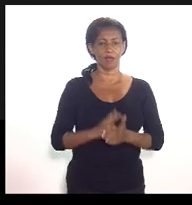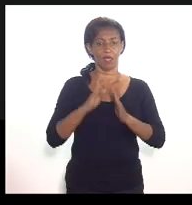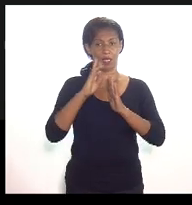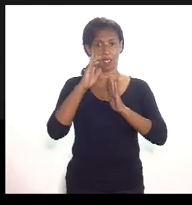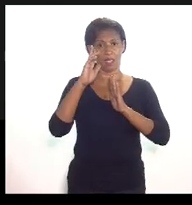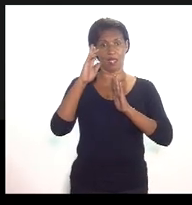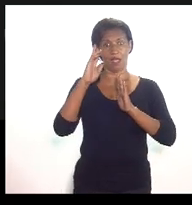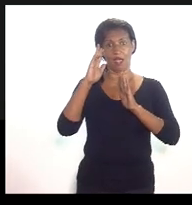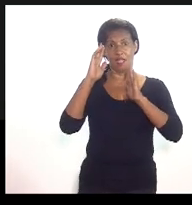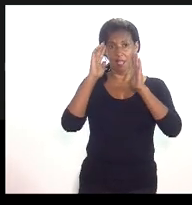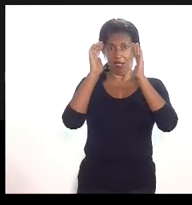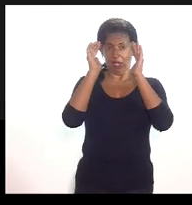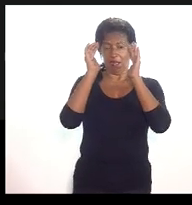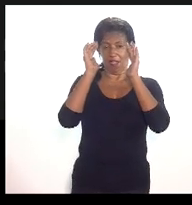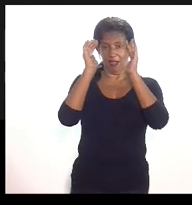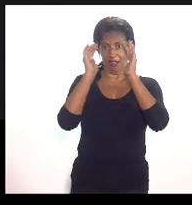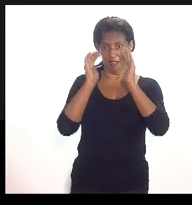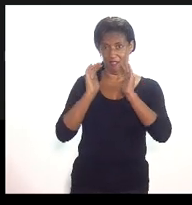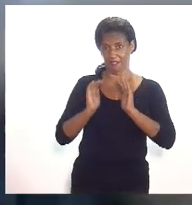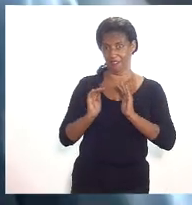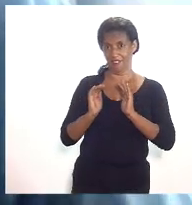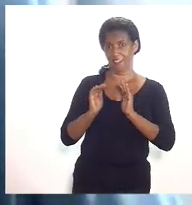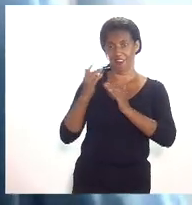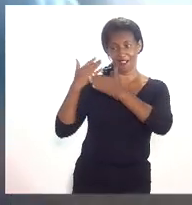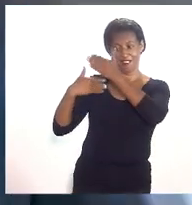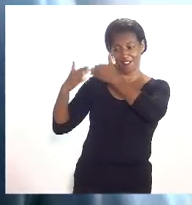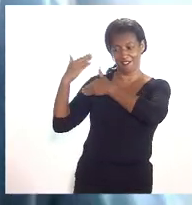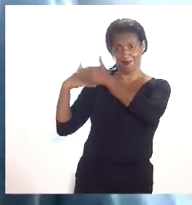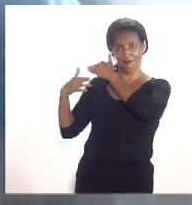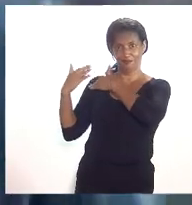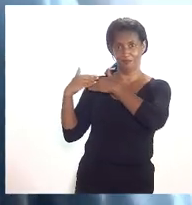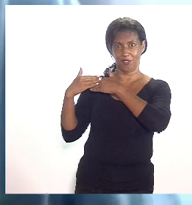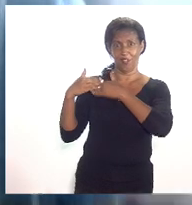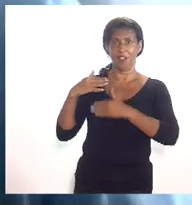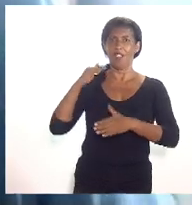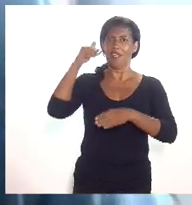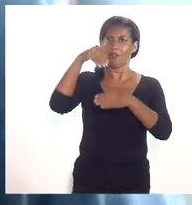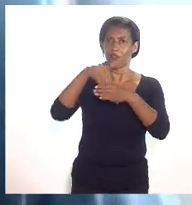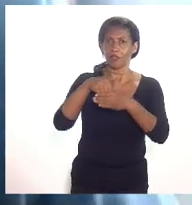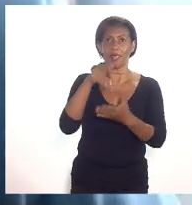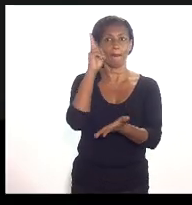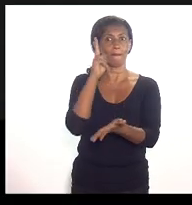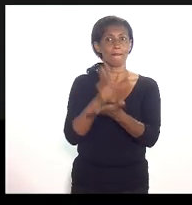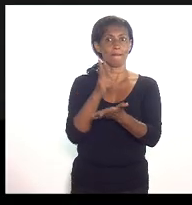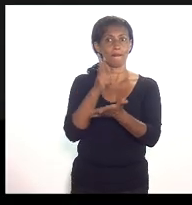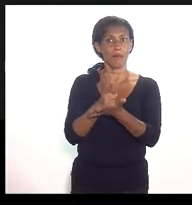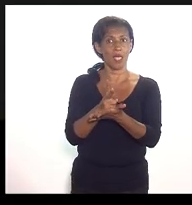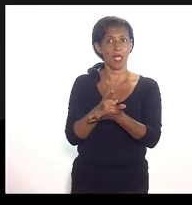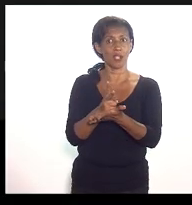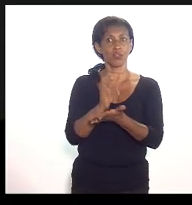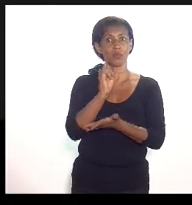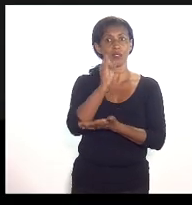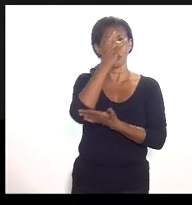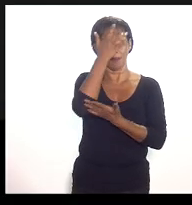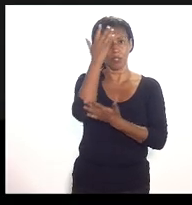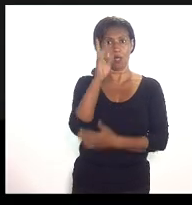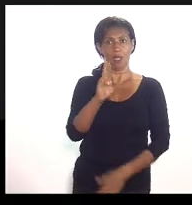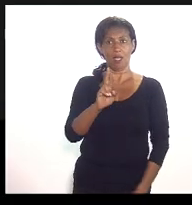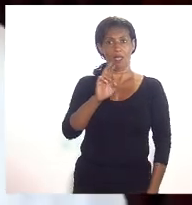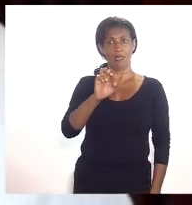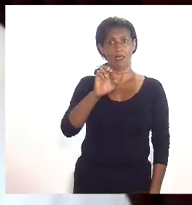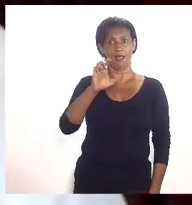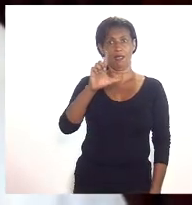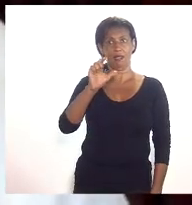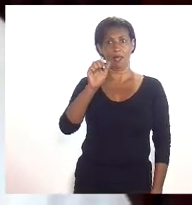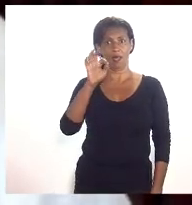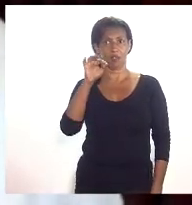não é essa que você está dizendo. A regra anterior era votar mesmo sem o relator presente. Só um minuto. Nós vamos fazer o